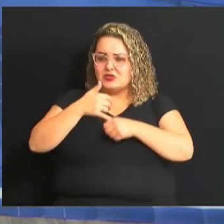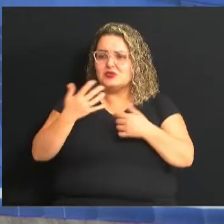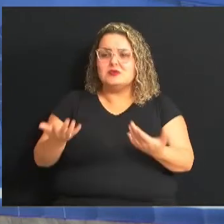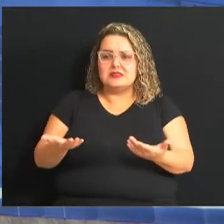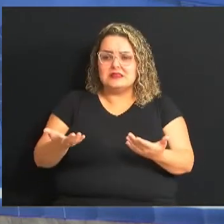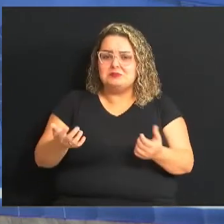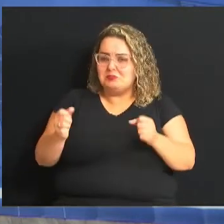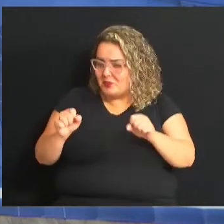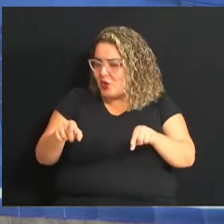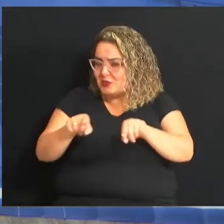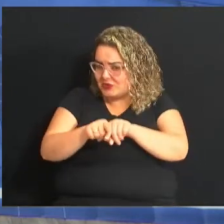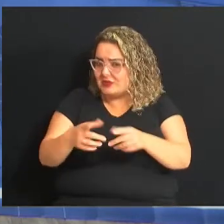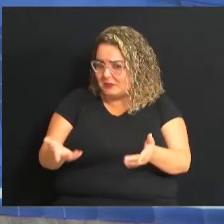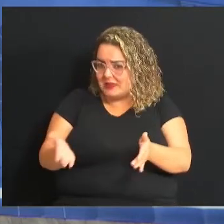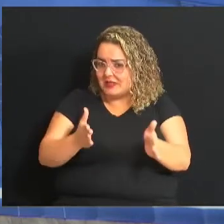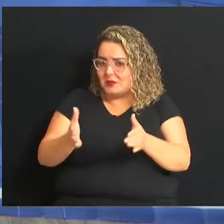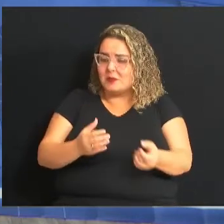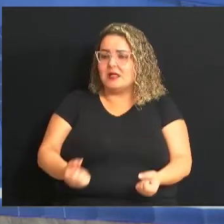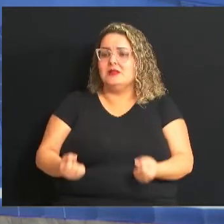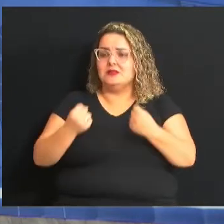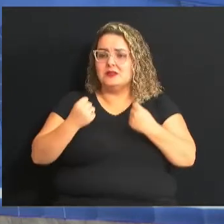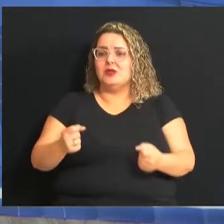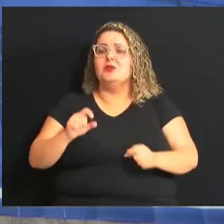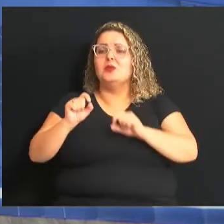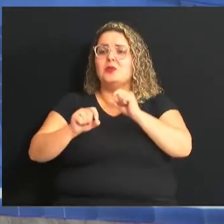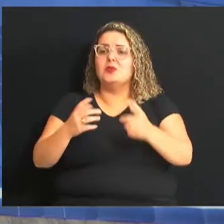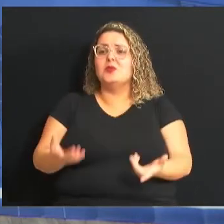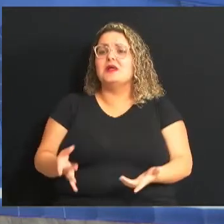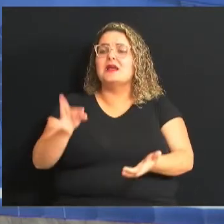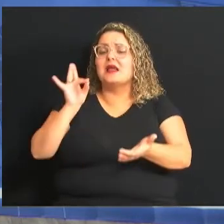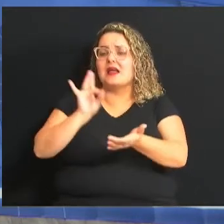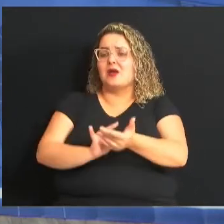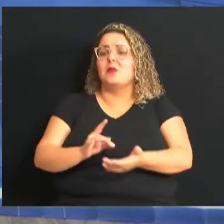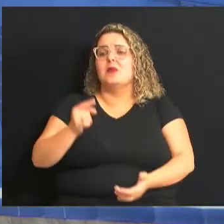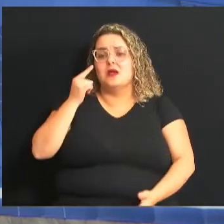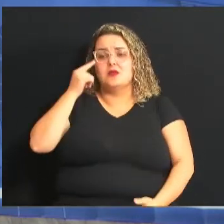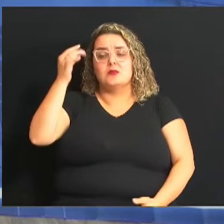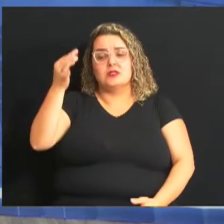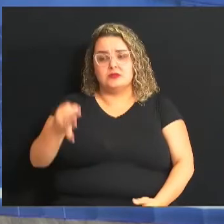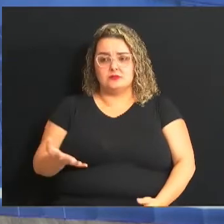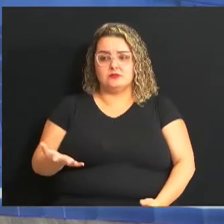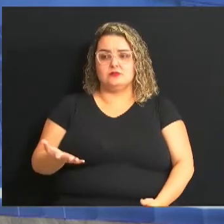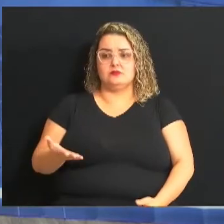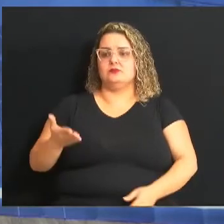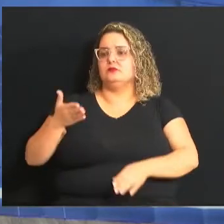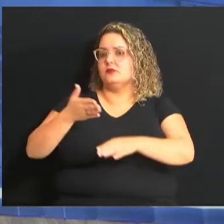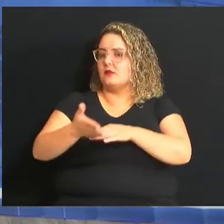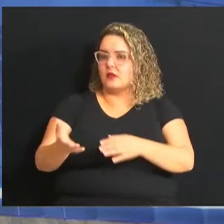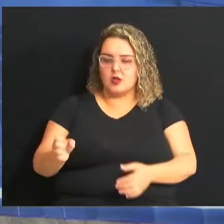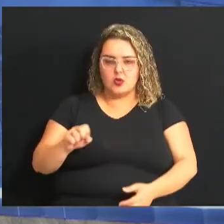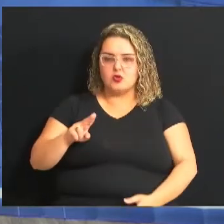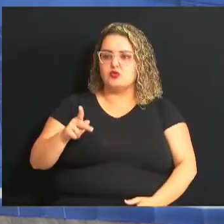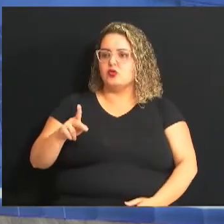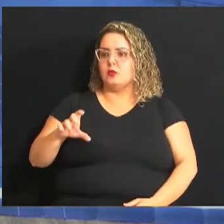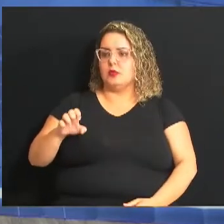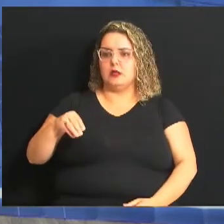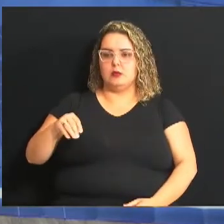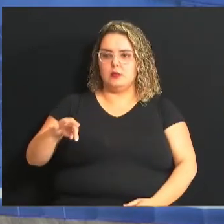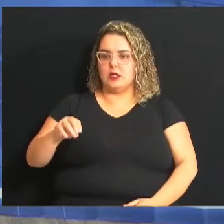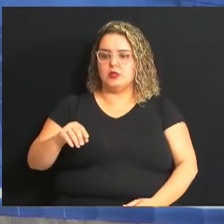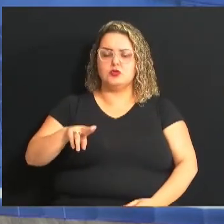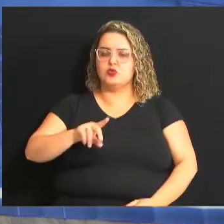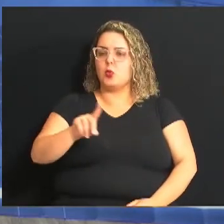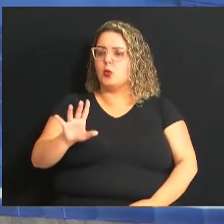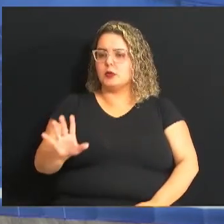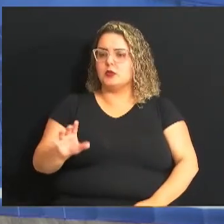Pode tomar durante a atividade física? O que é realmente ideal? Já entrar aí com esses suplementos, líquidos aí, ou não,